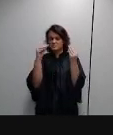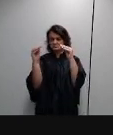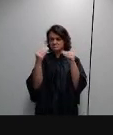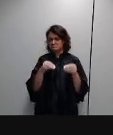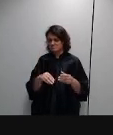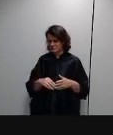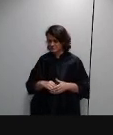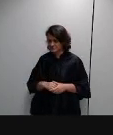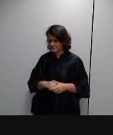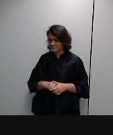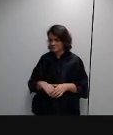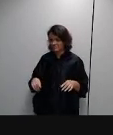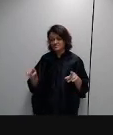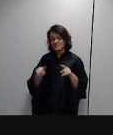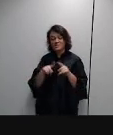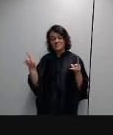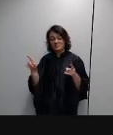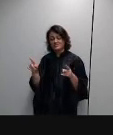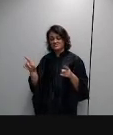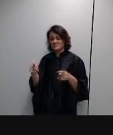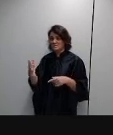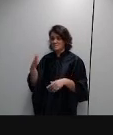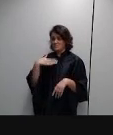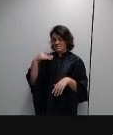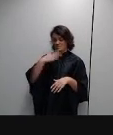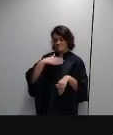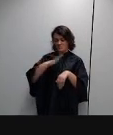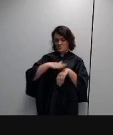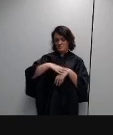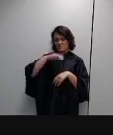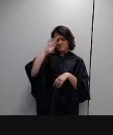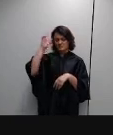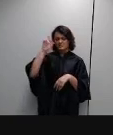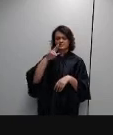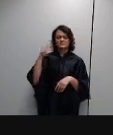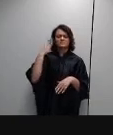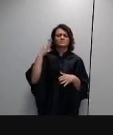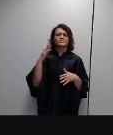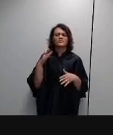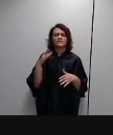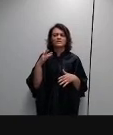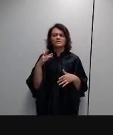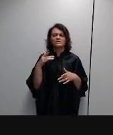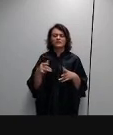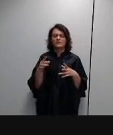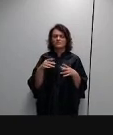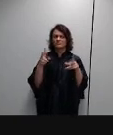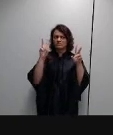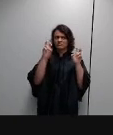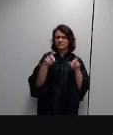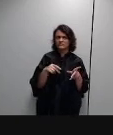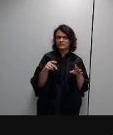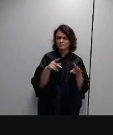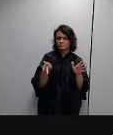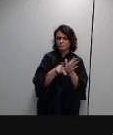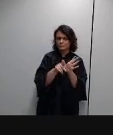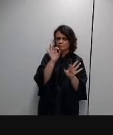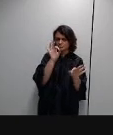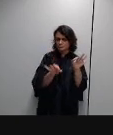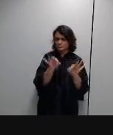mas não é flash até o momento a posição da turma quanto à natureza jurídica dessa mineração